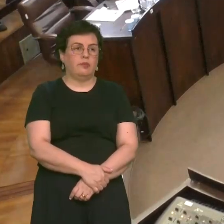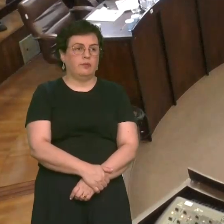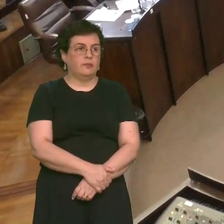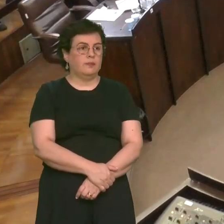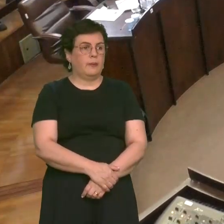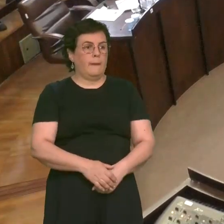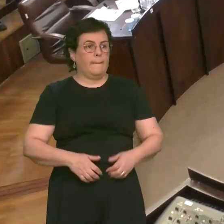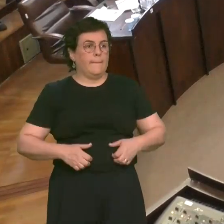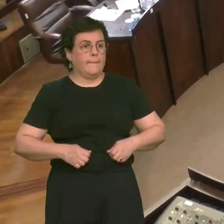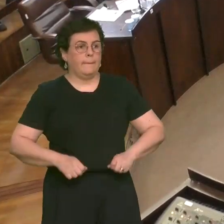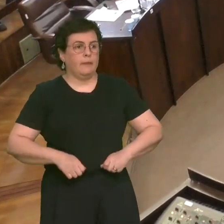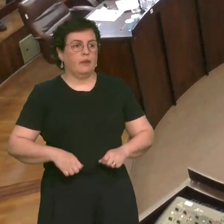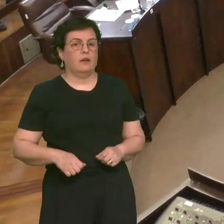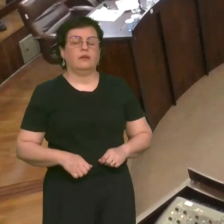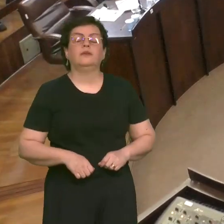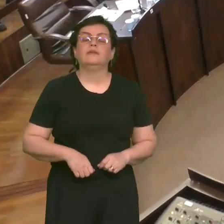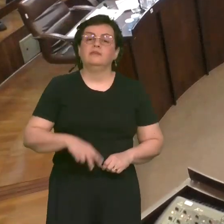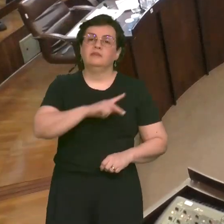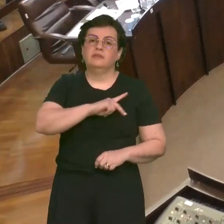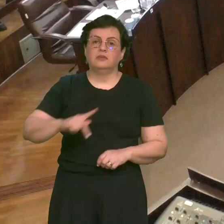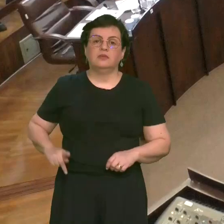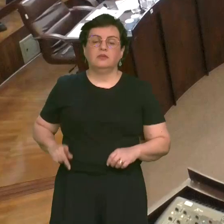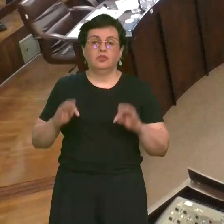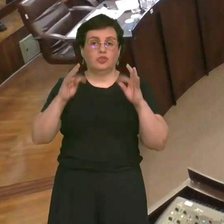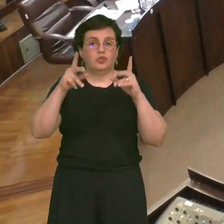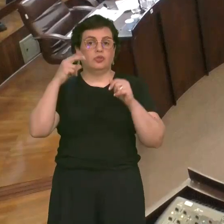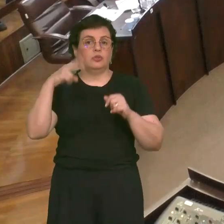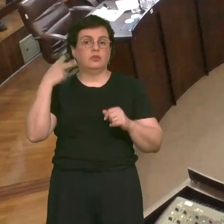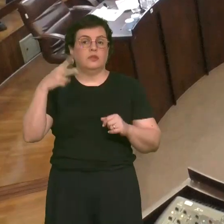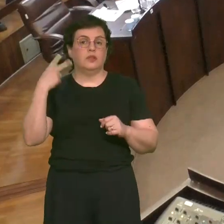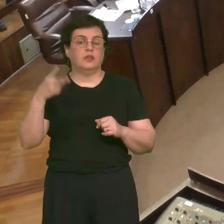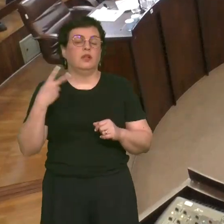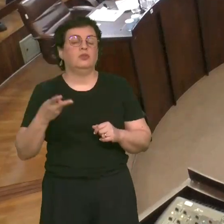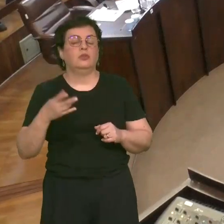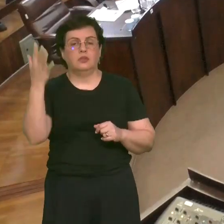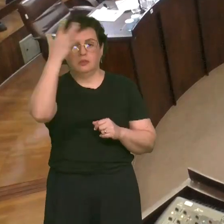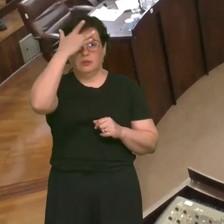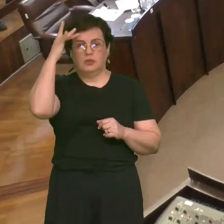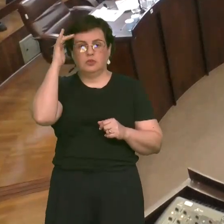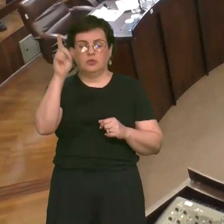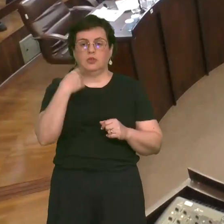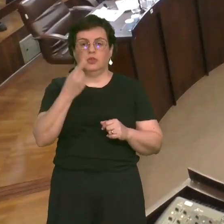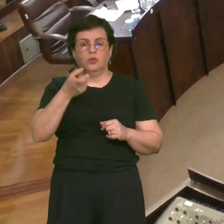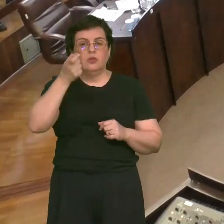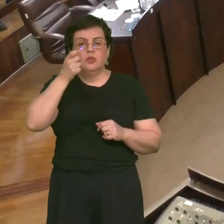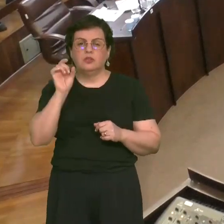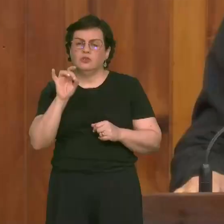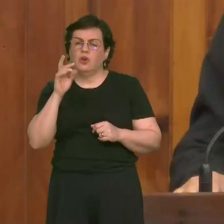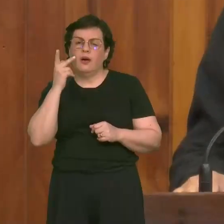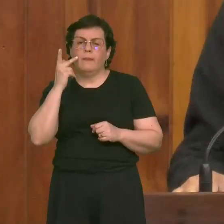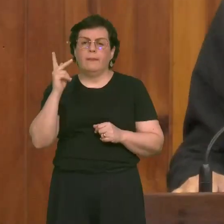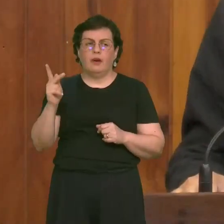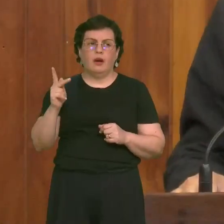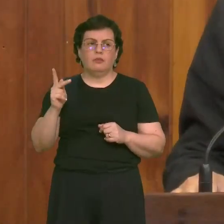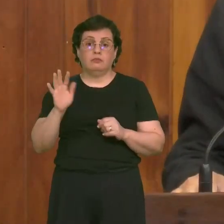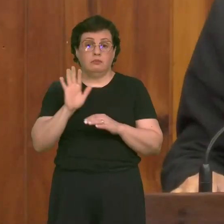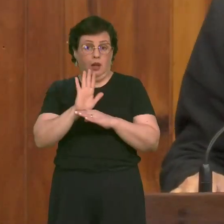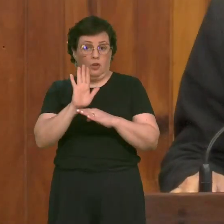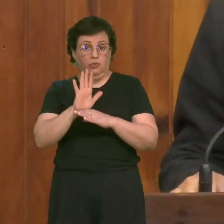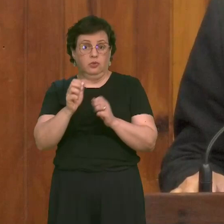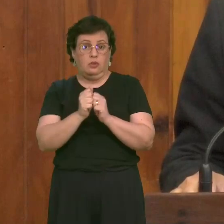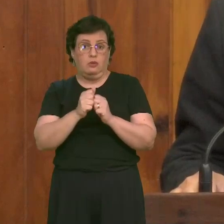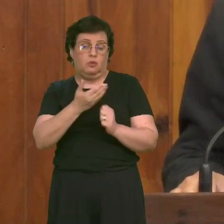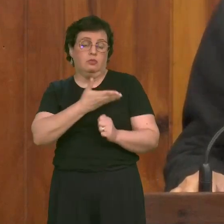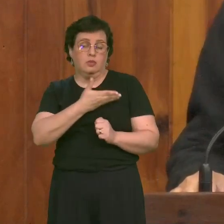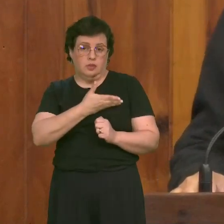senhor presidente senhores vereadores é público que nos acompanha é somente para colaborar com